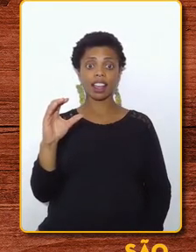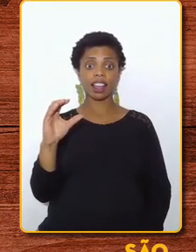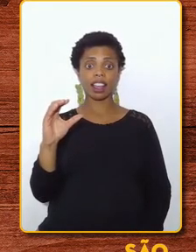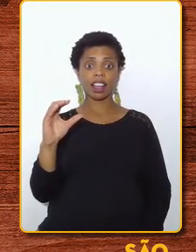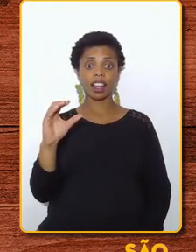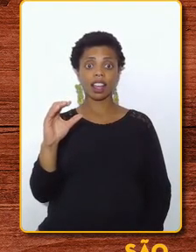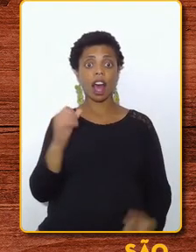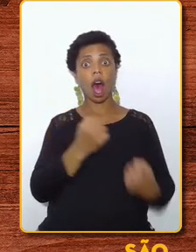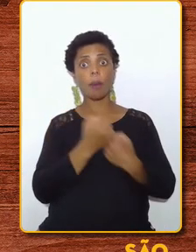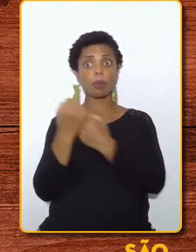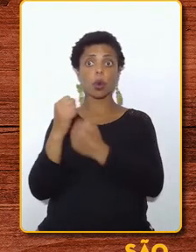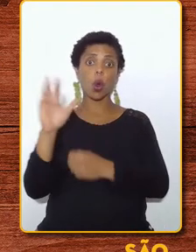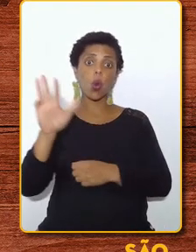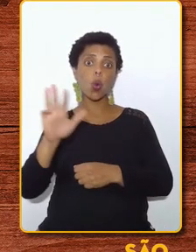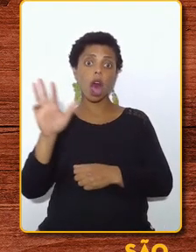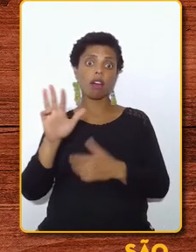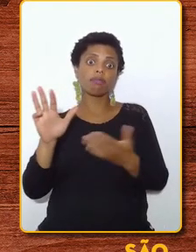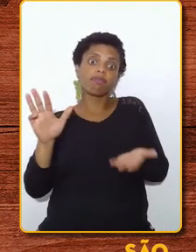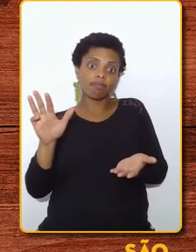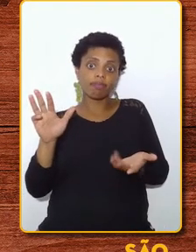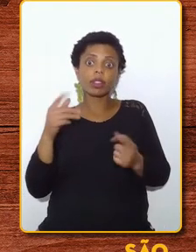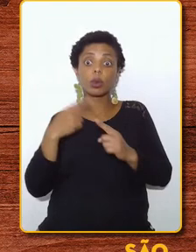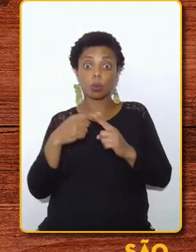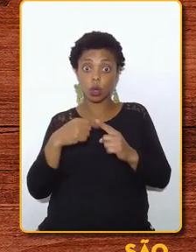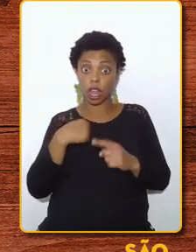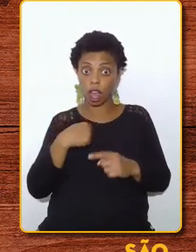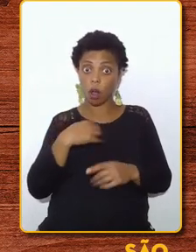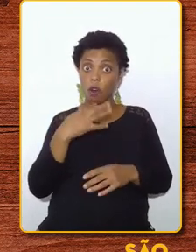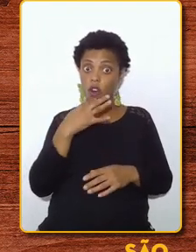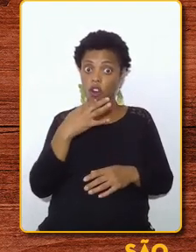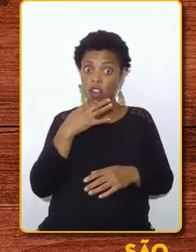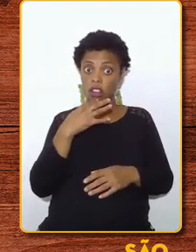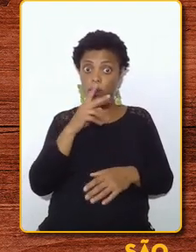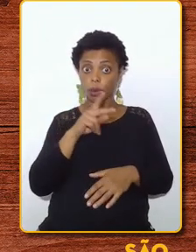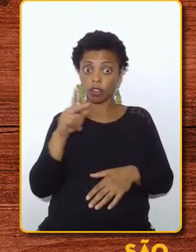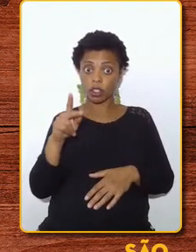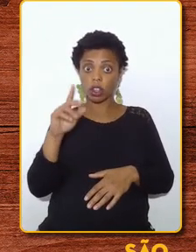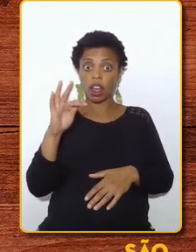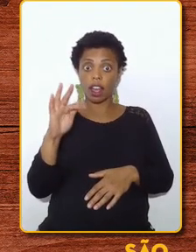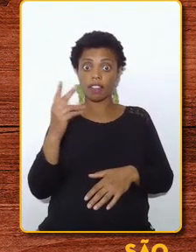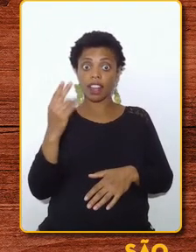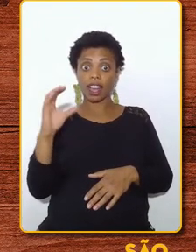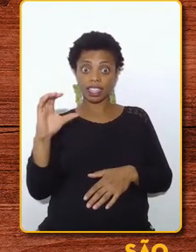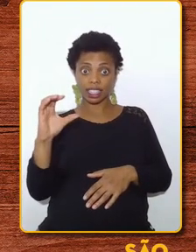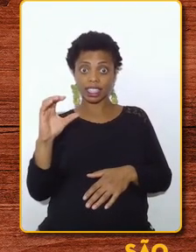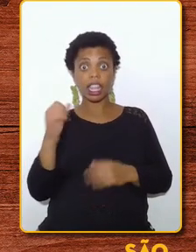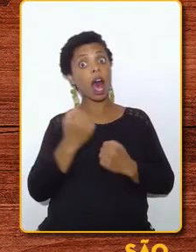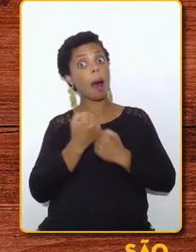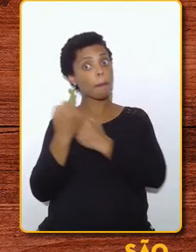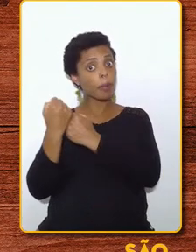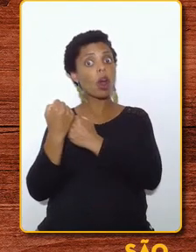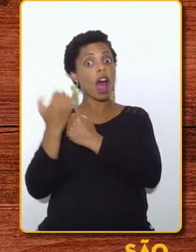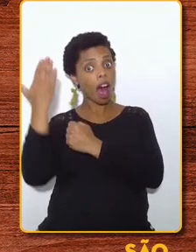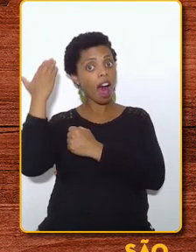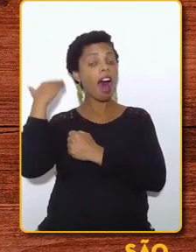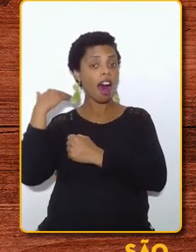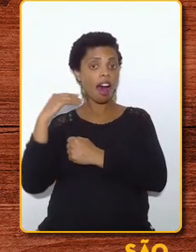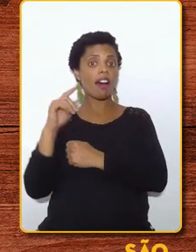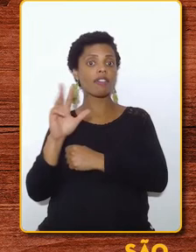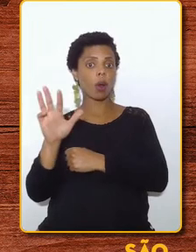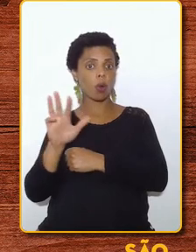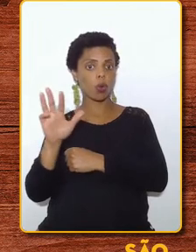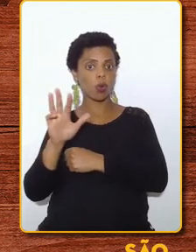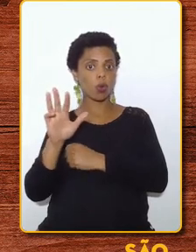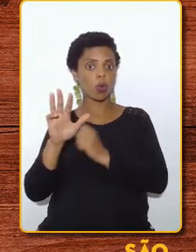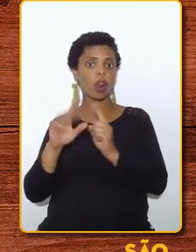apoiar o Lula. Porque eu conheci o meu professor Fernando Henrique Cardoso apoiando o Lula, antes dele se